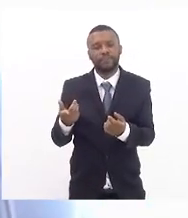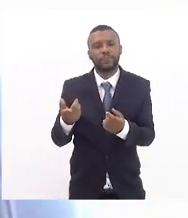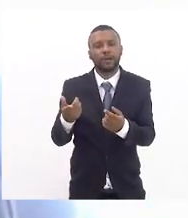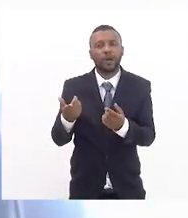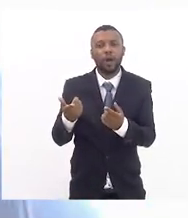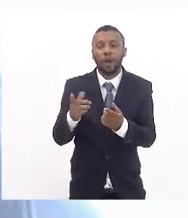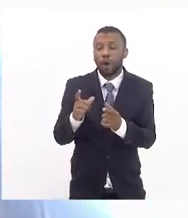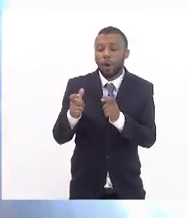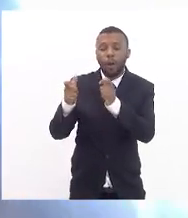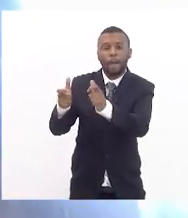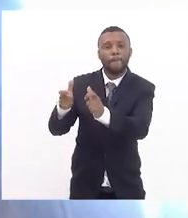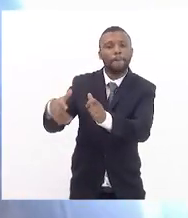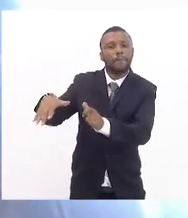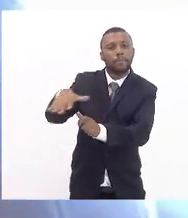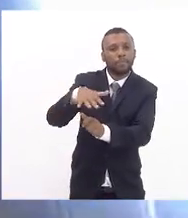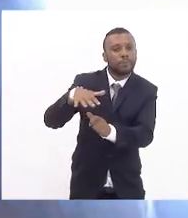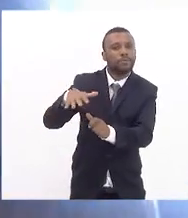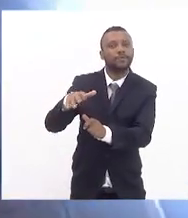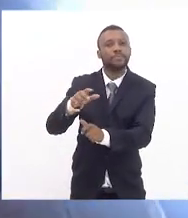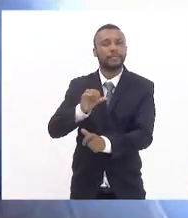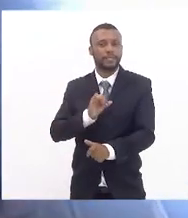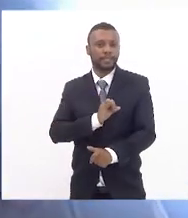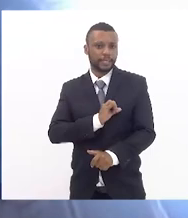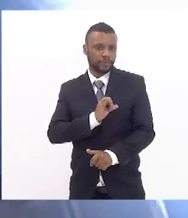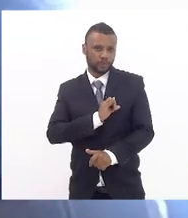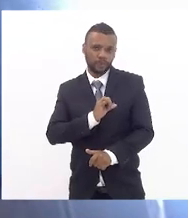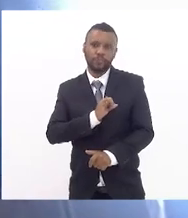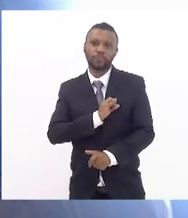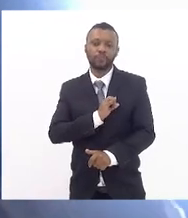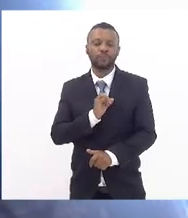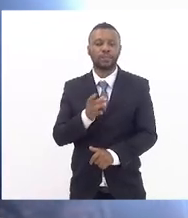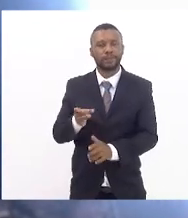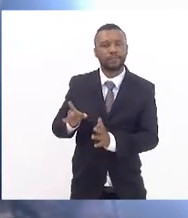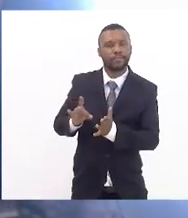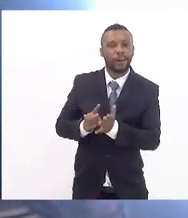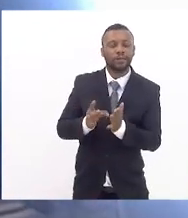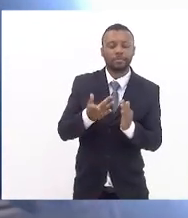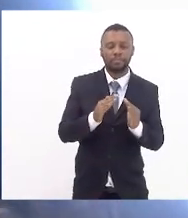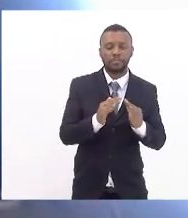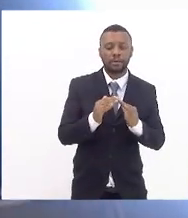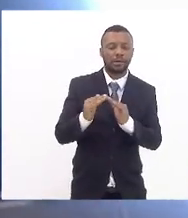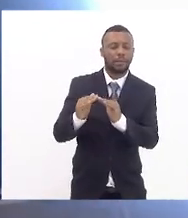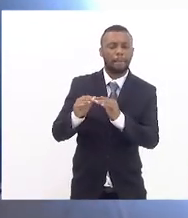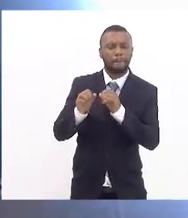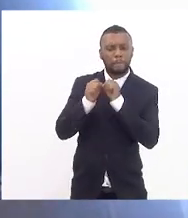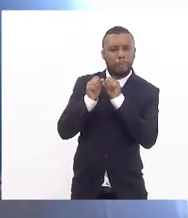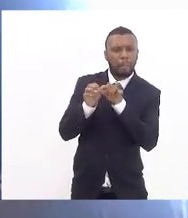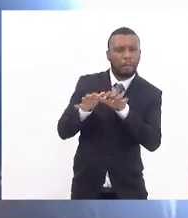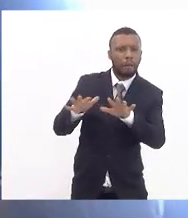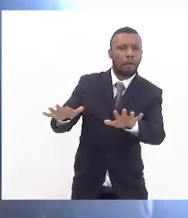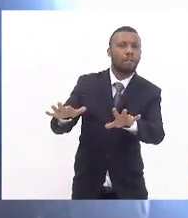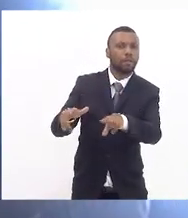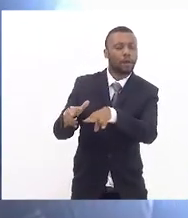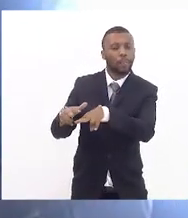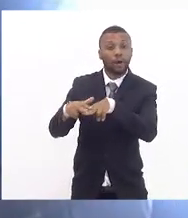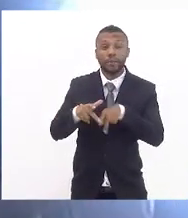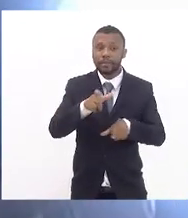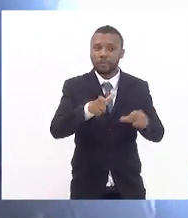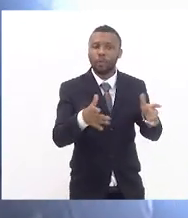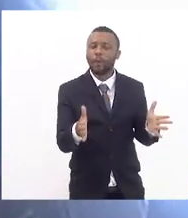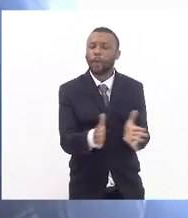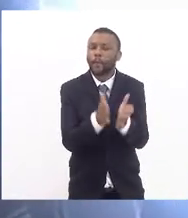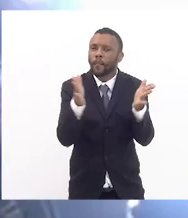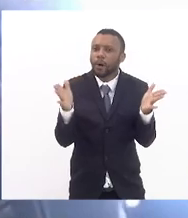ocupações em Itaboraí. É, de fato, um alastramento muito forte do empobrecimento da população no Estado, e uma